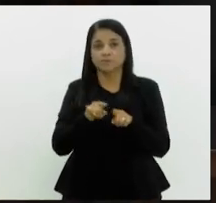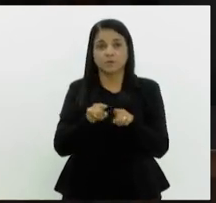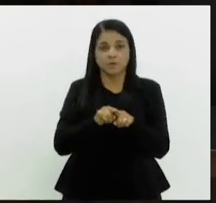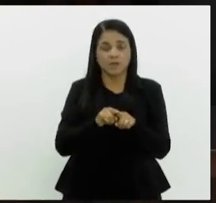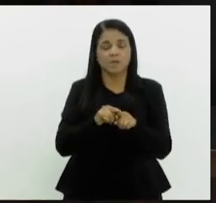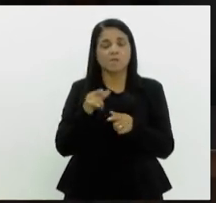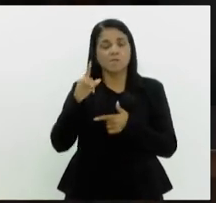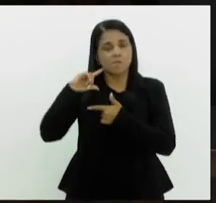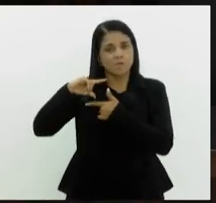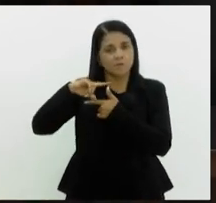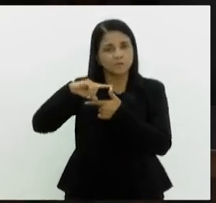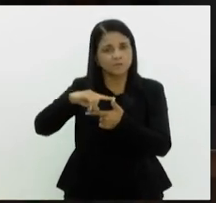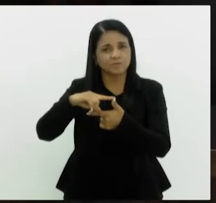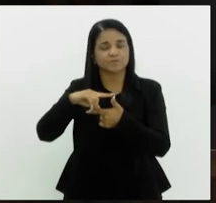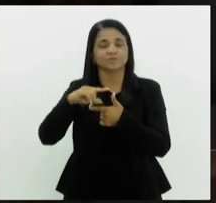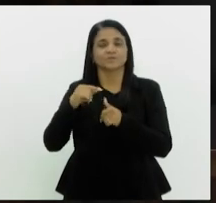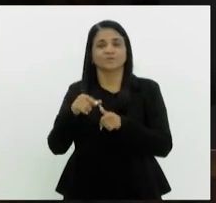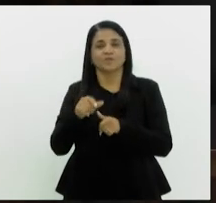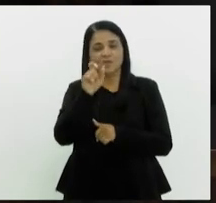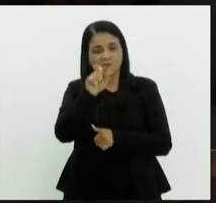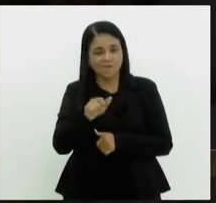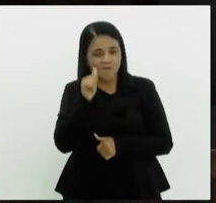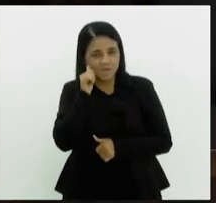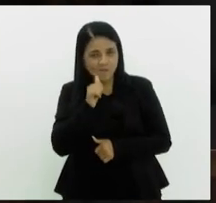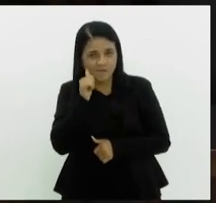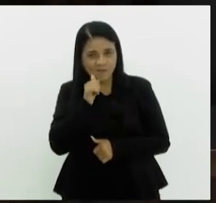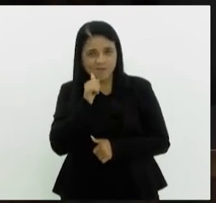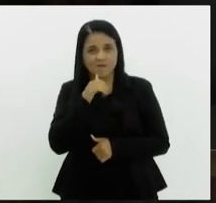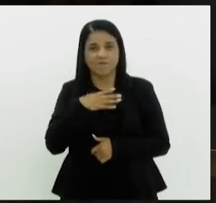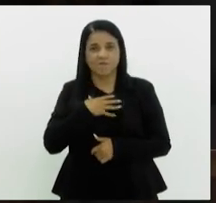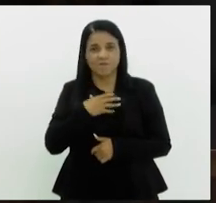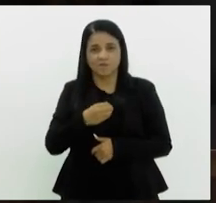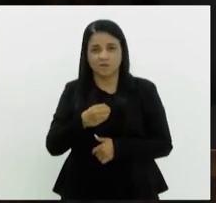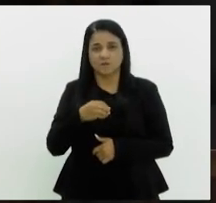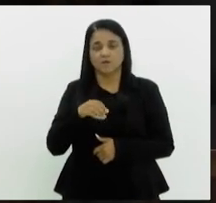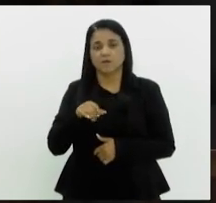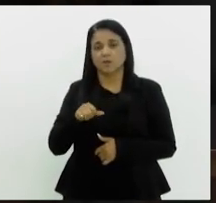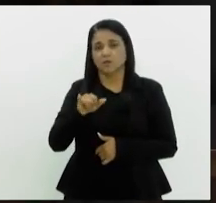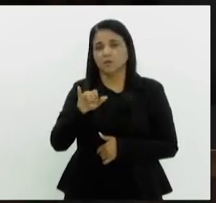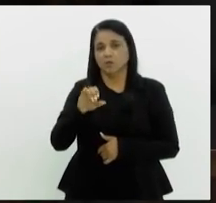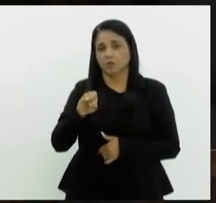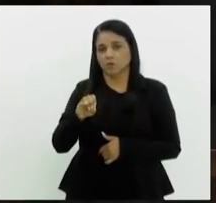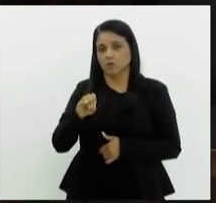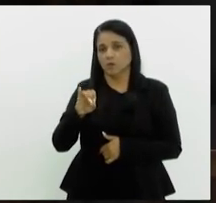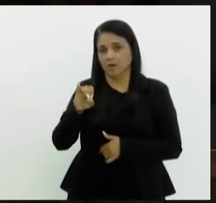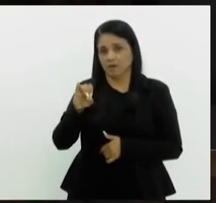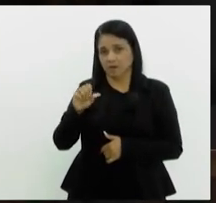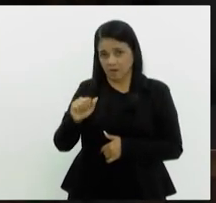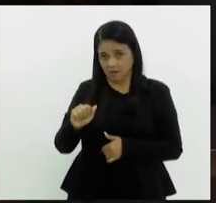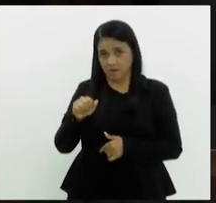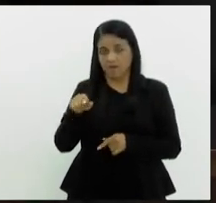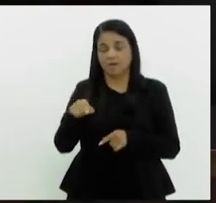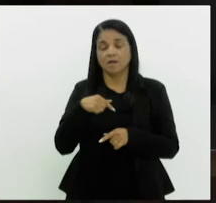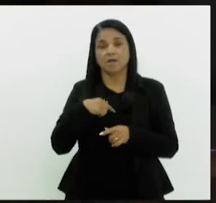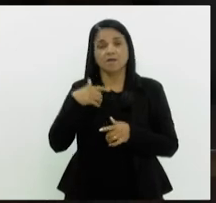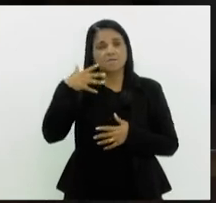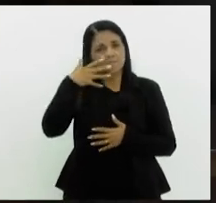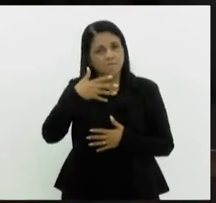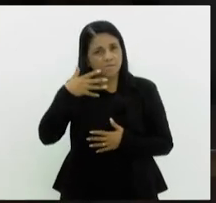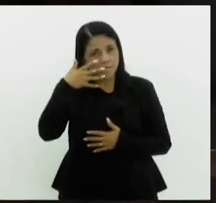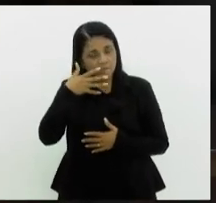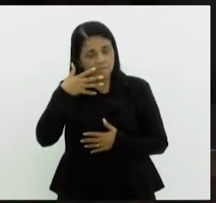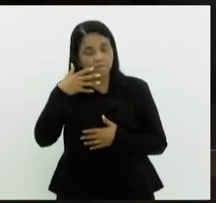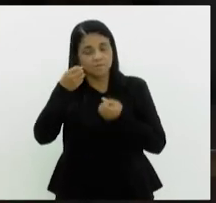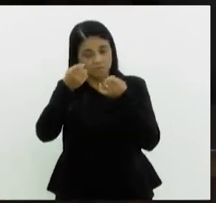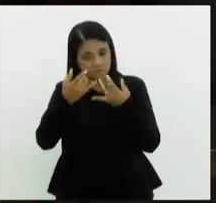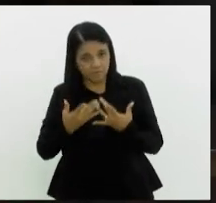tradição Nagô, a filha de Oyá, como vocês puderam ver. Nas palavras da nossa homenageada, ela